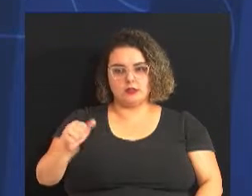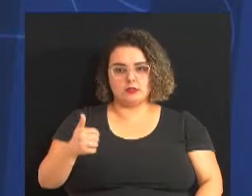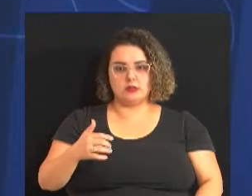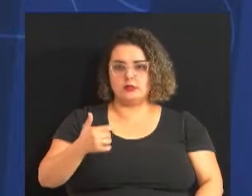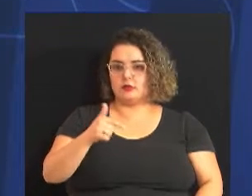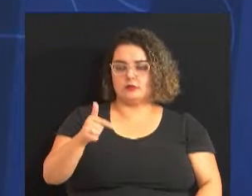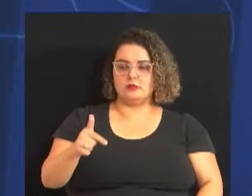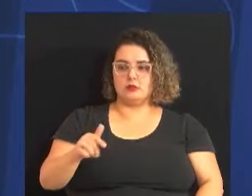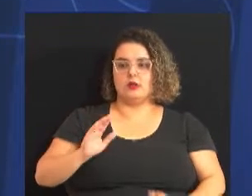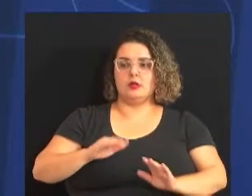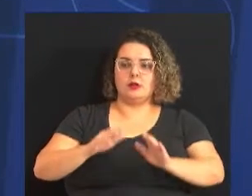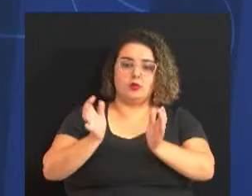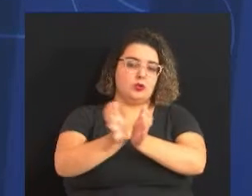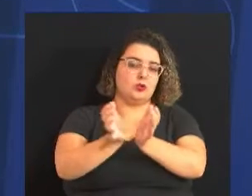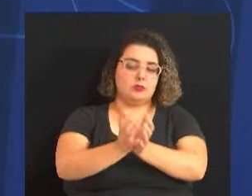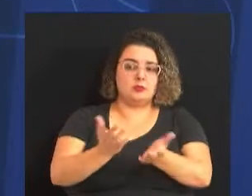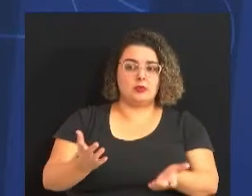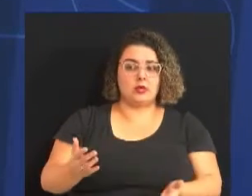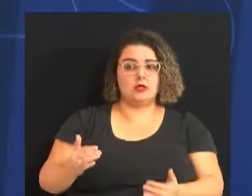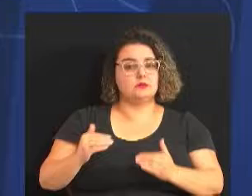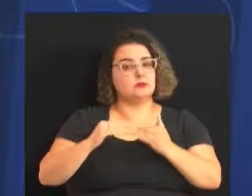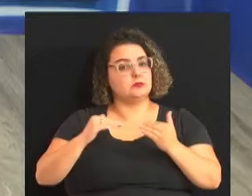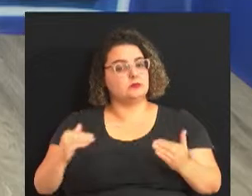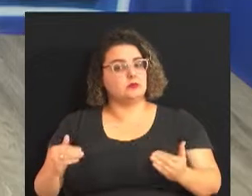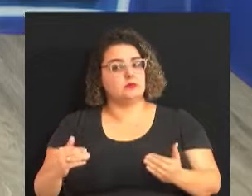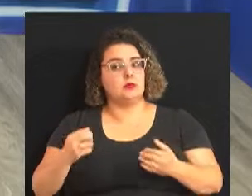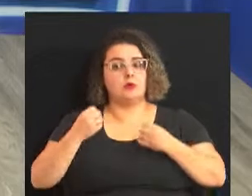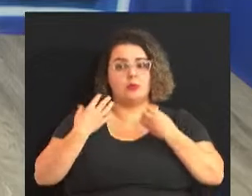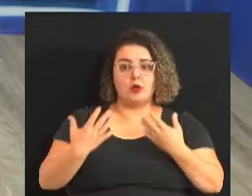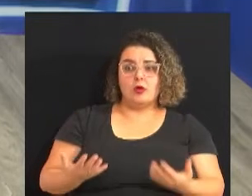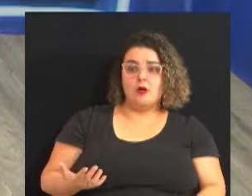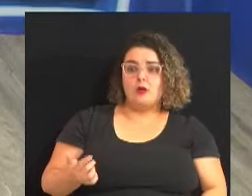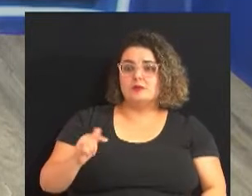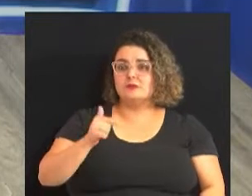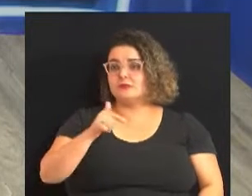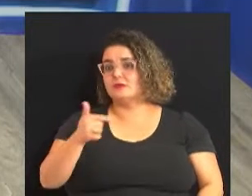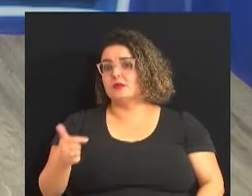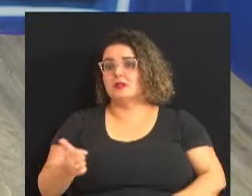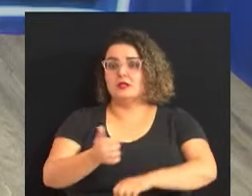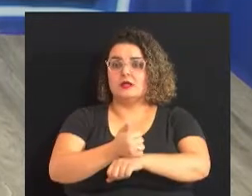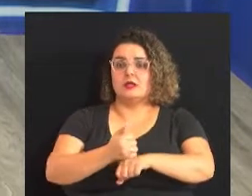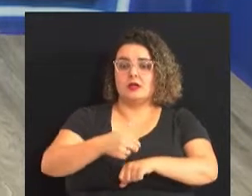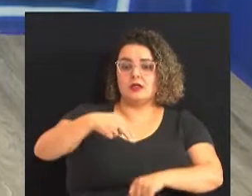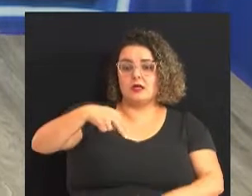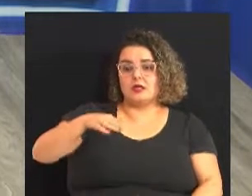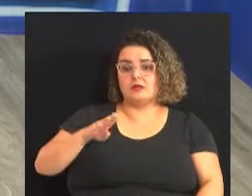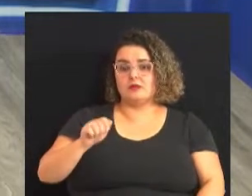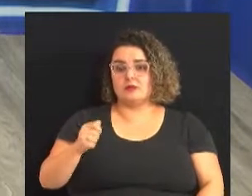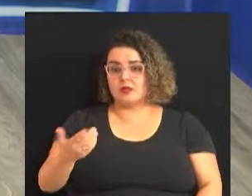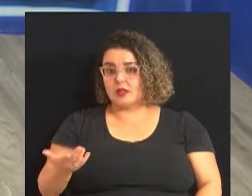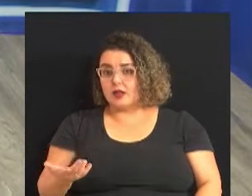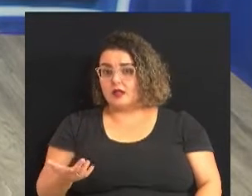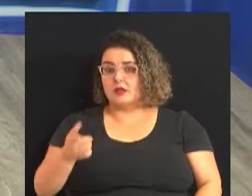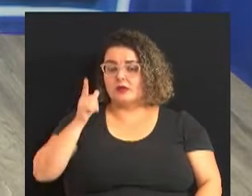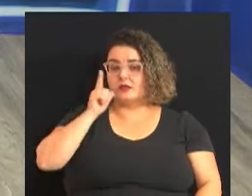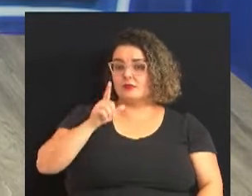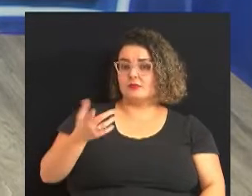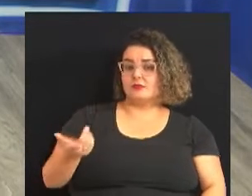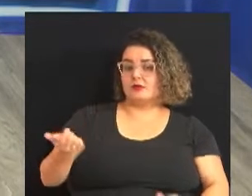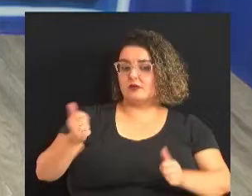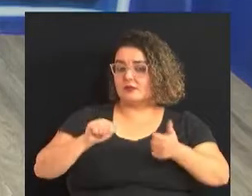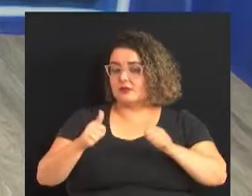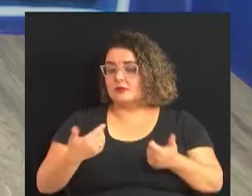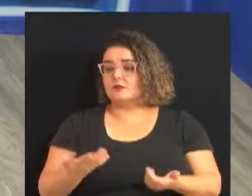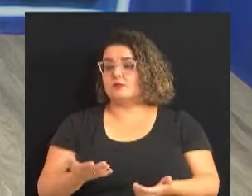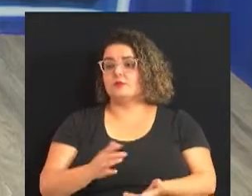tá bom, preocupa não ter atletas na WNBA, que é o basquete norte-americano, que dá para fazer alguma análise, Bugarelli?